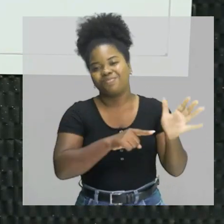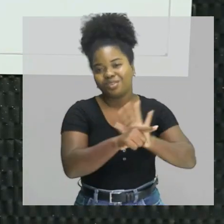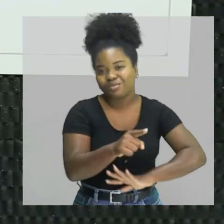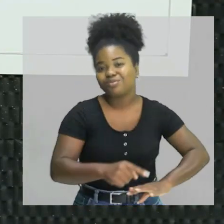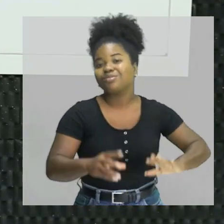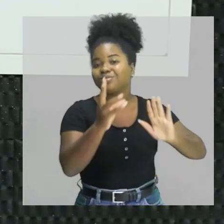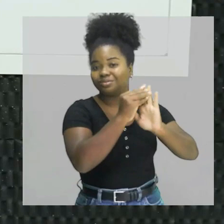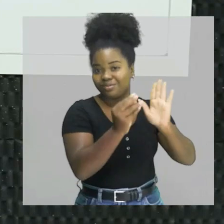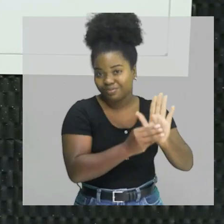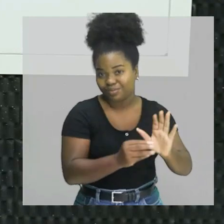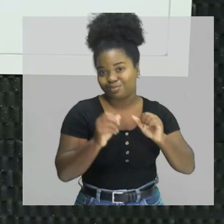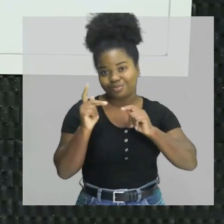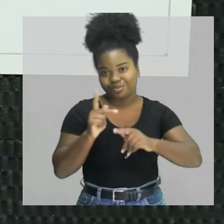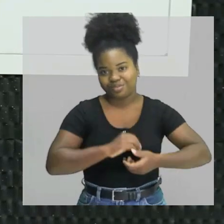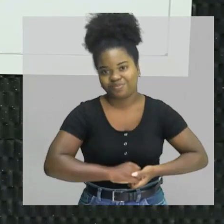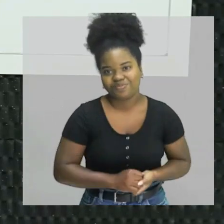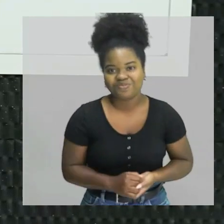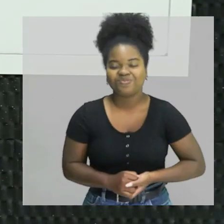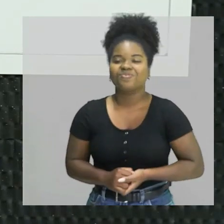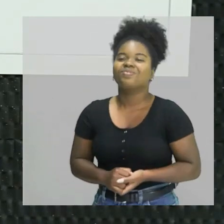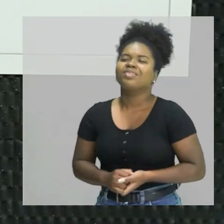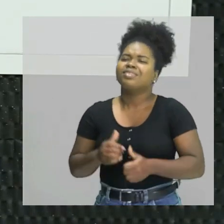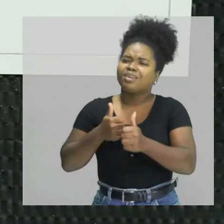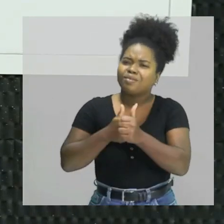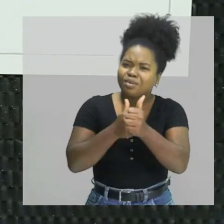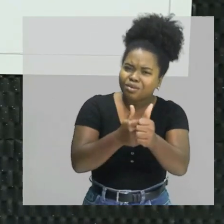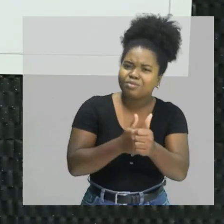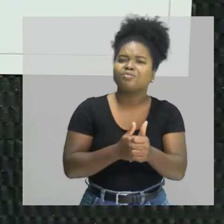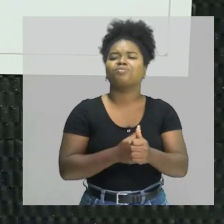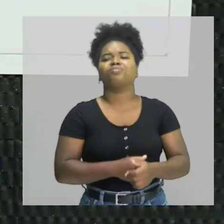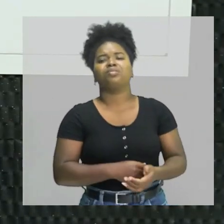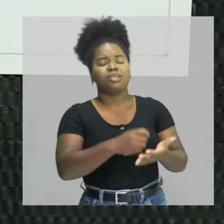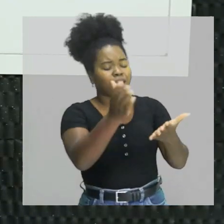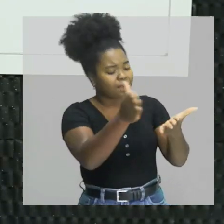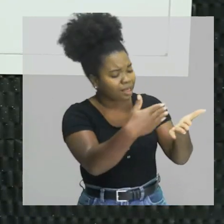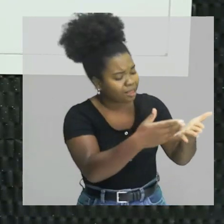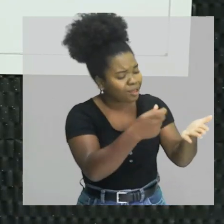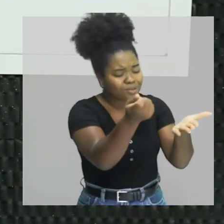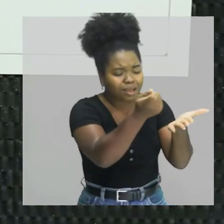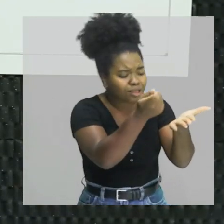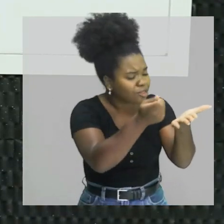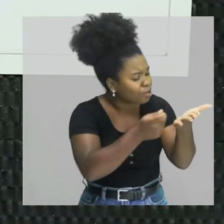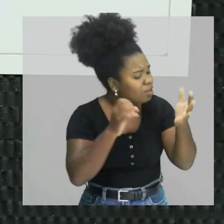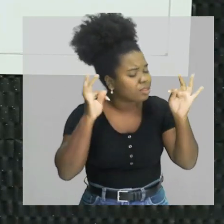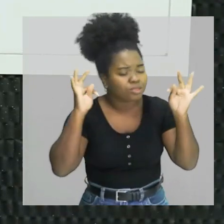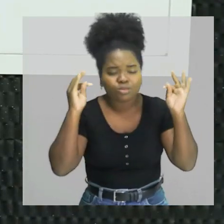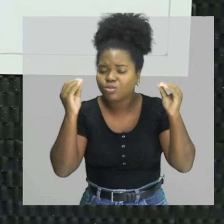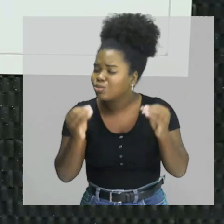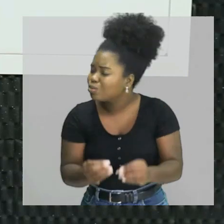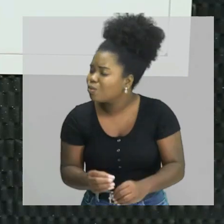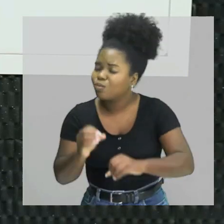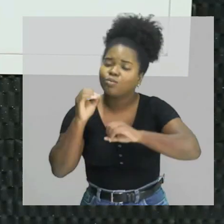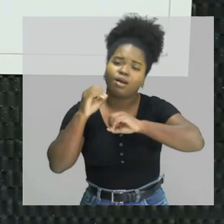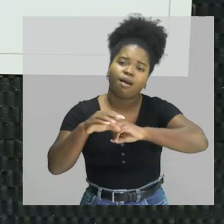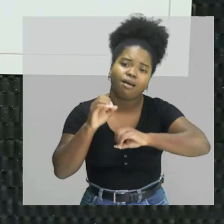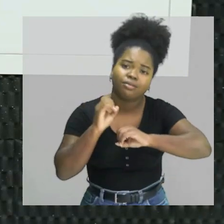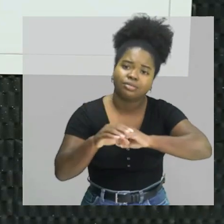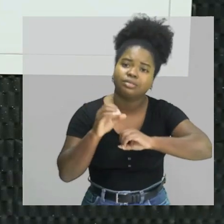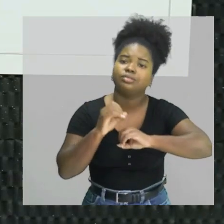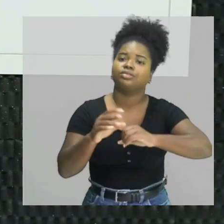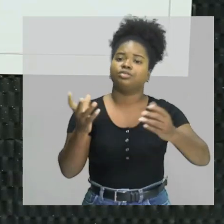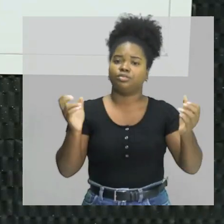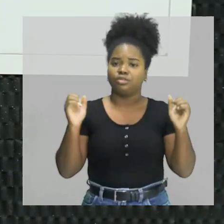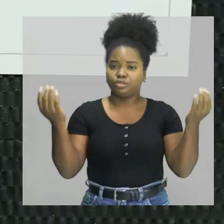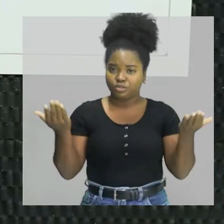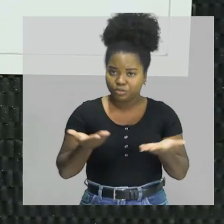vocês afiados. Beleza, galerinha? Então acompanhe, caderno, anotem todas as dicas, né, todas as fórmulas que a gente for